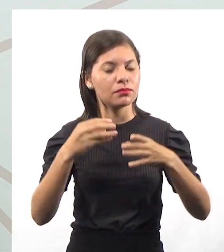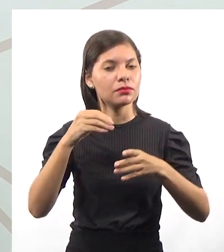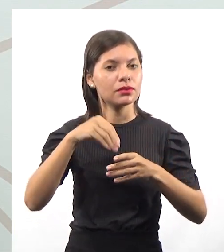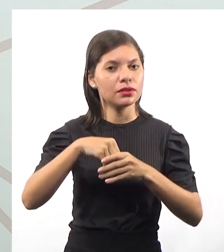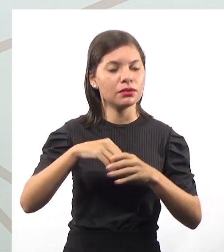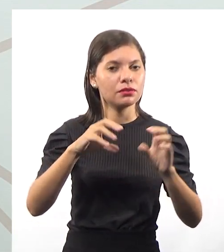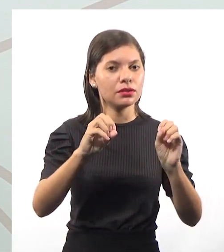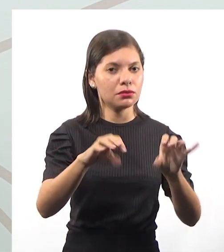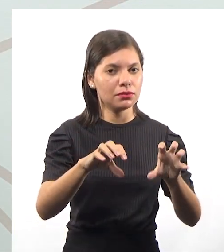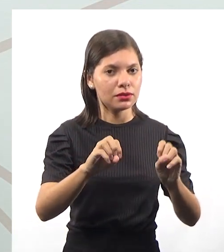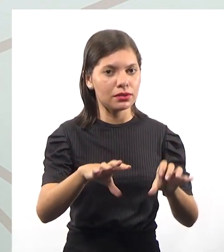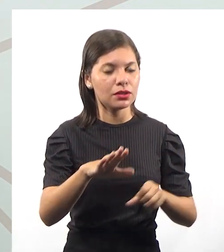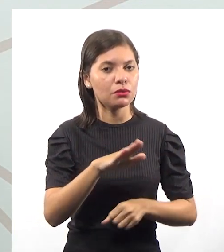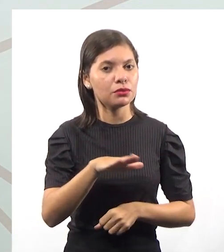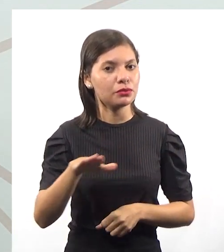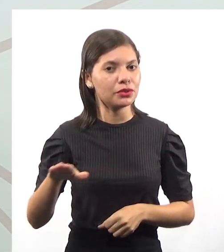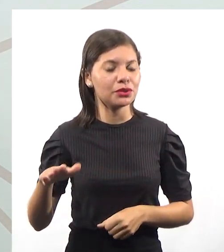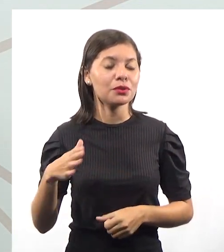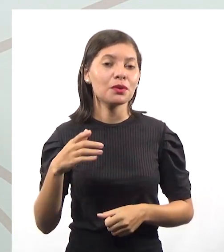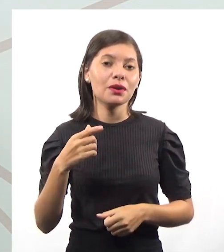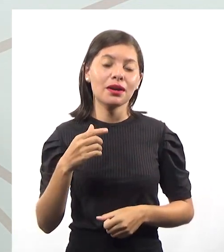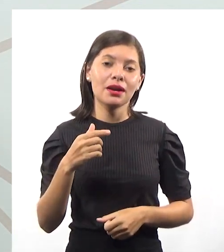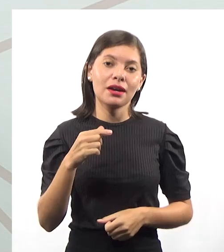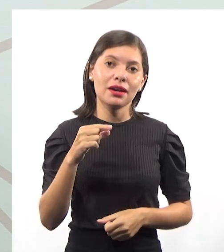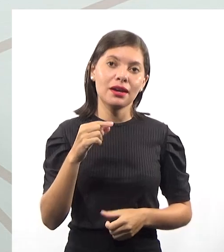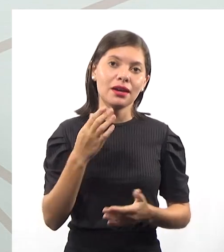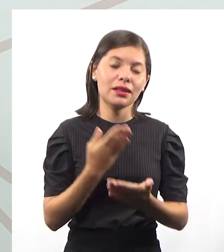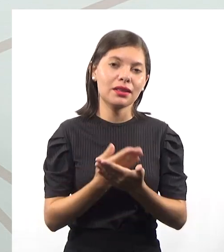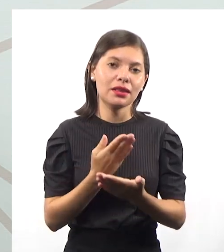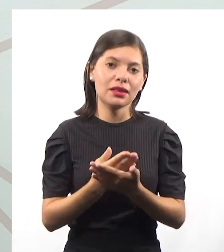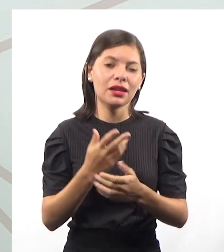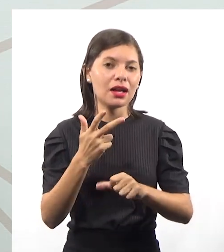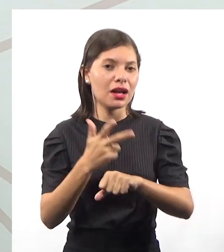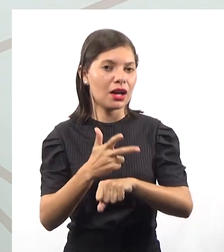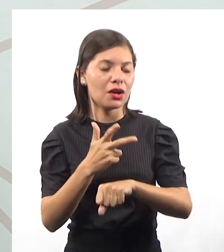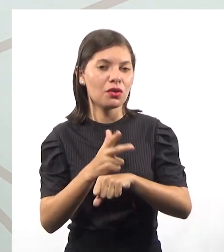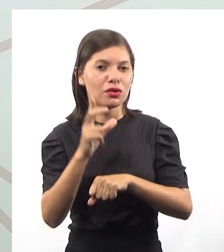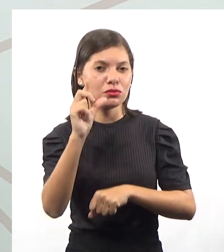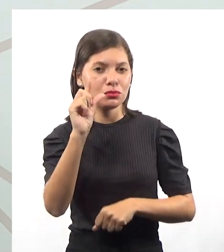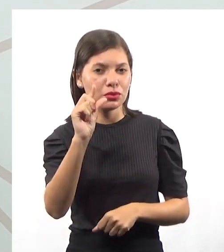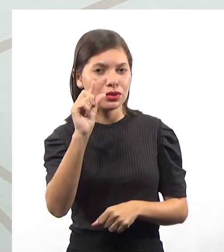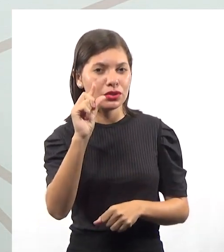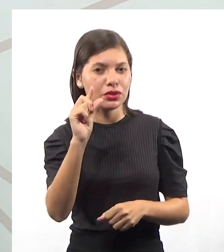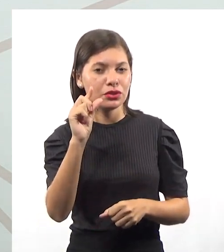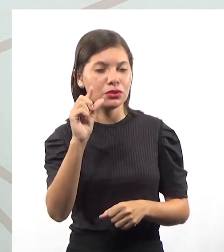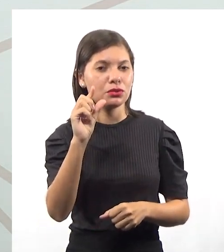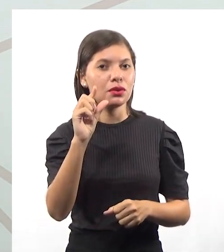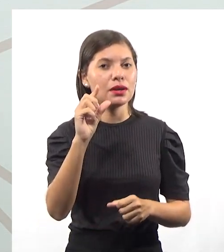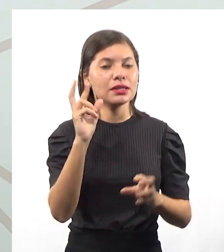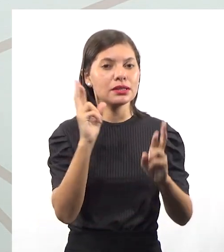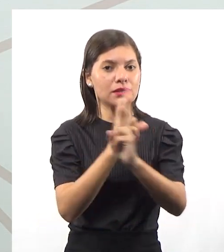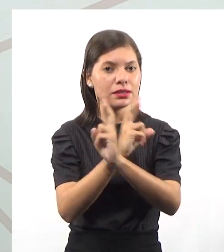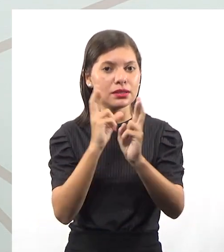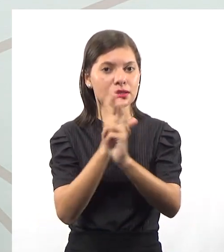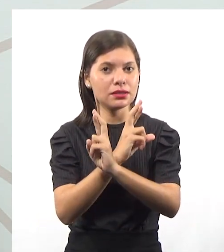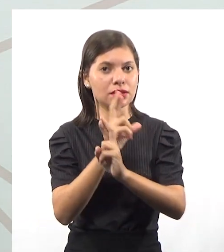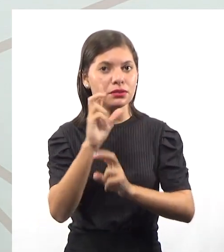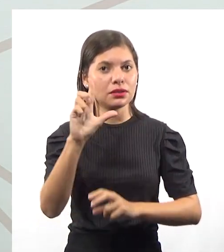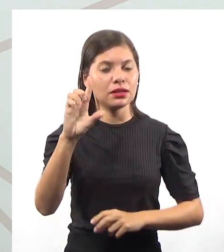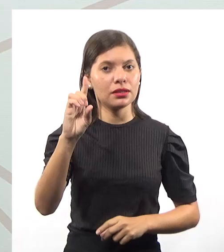a serem trabalhadas na educação infantil. Evidentemente que aqui nós estamos generalizando e a relação da LDB